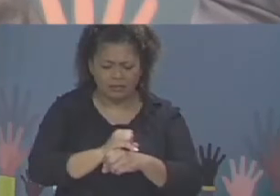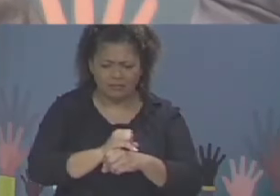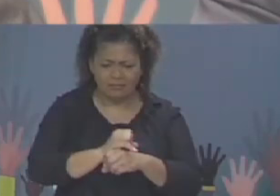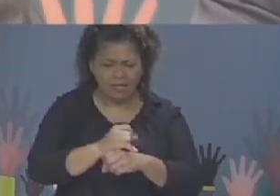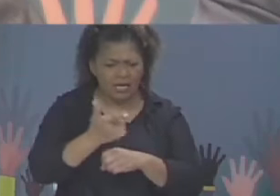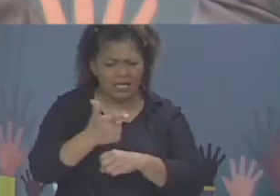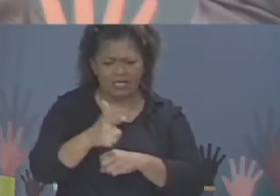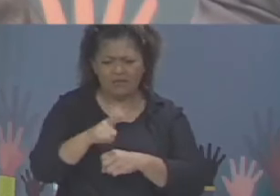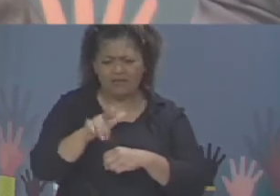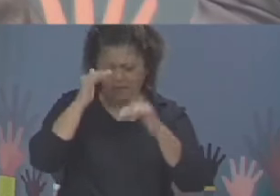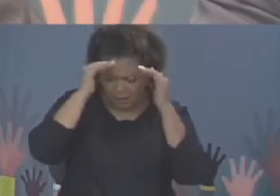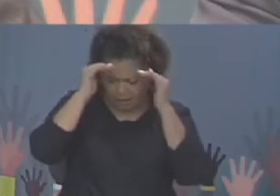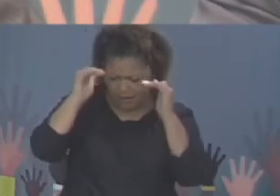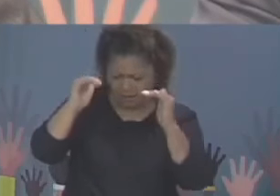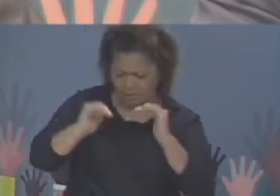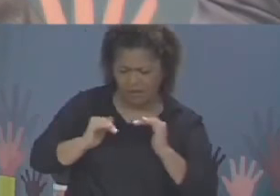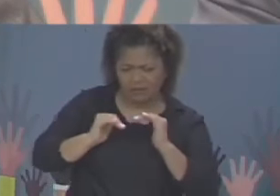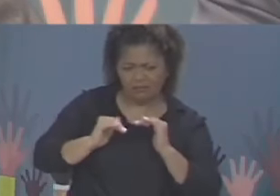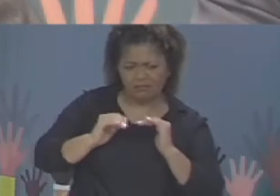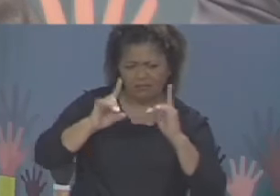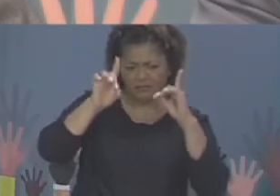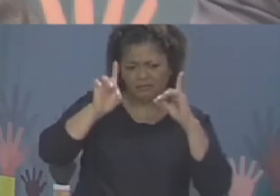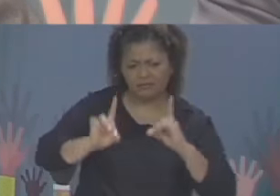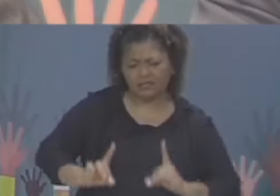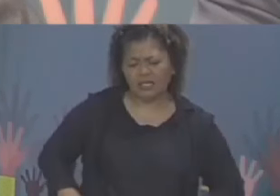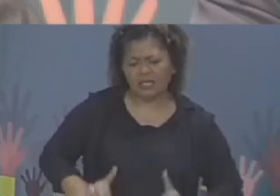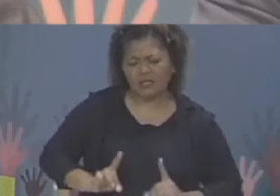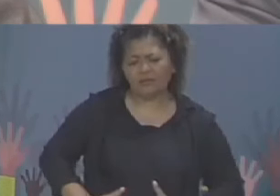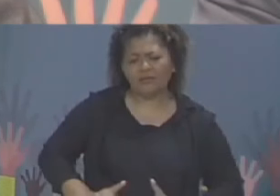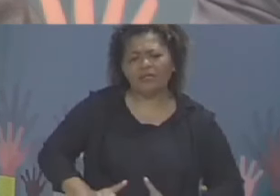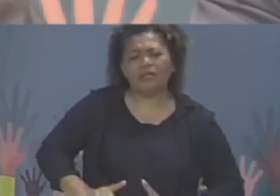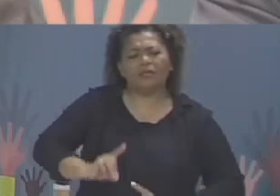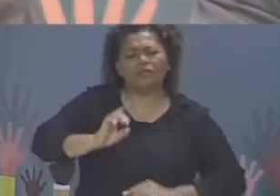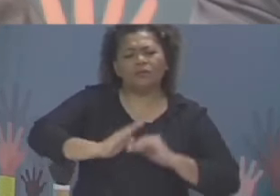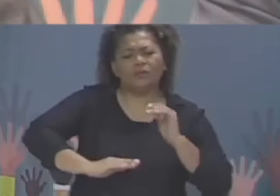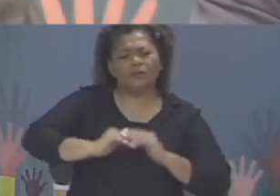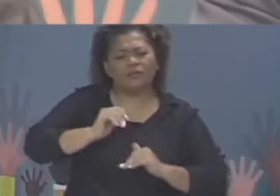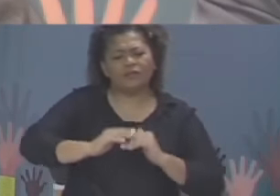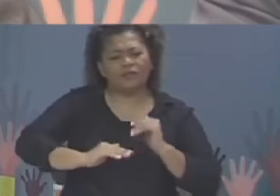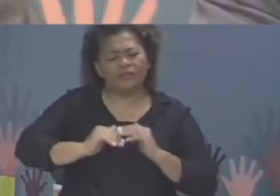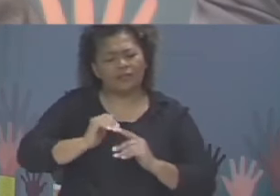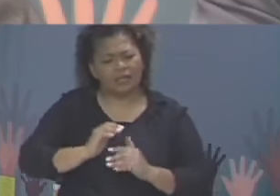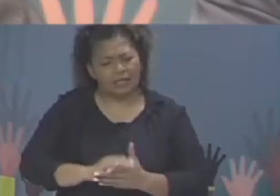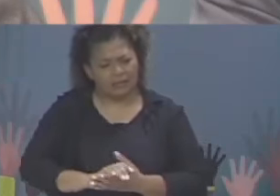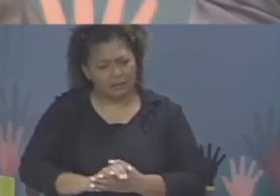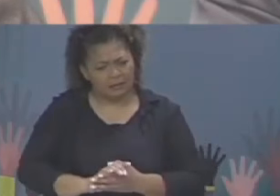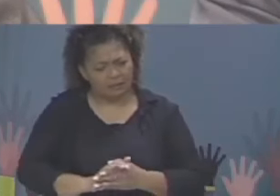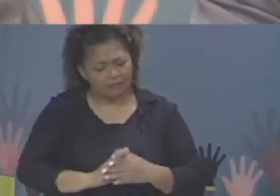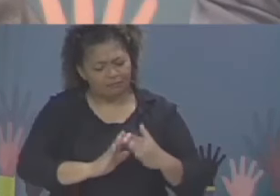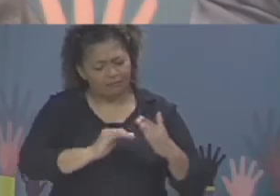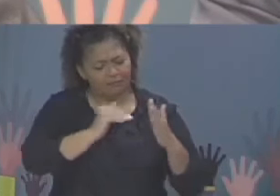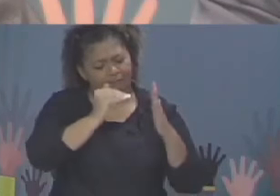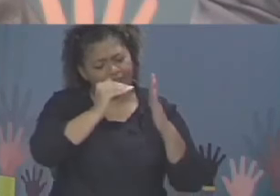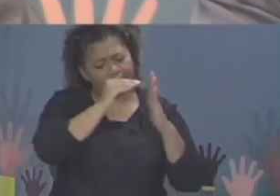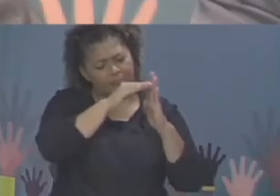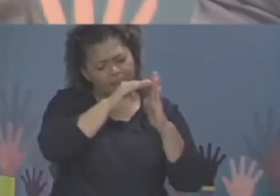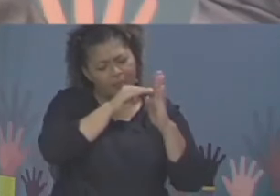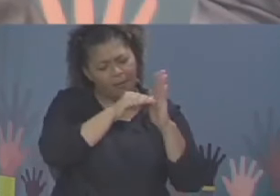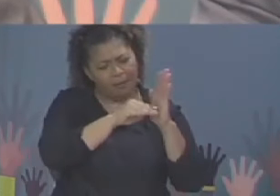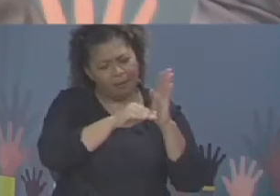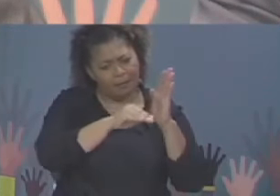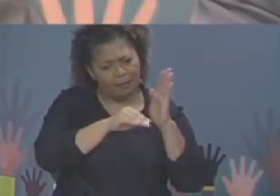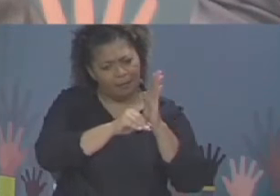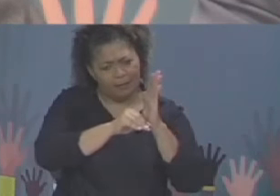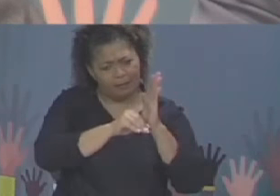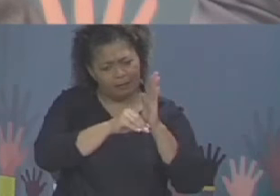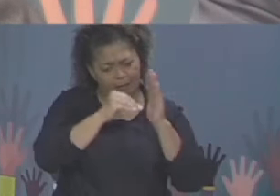direito dos colaboradores dessa casa, dos funcionários dessa casa, numa PAF hegemonicamente